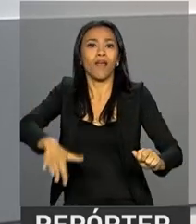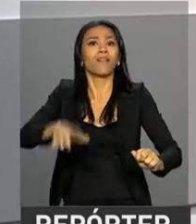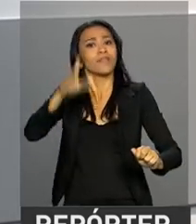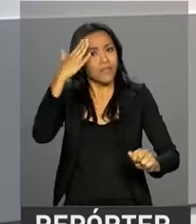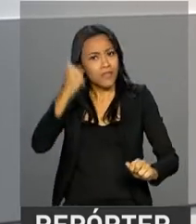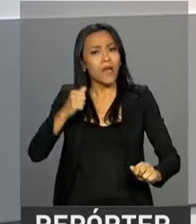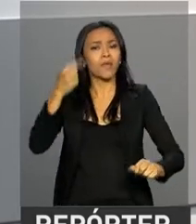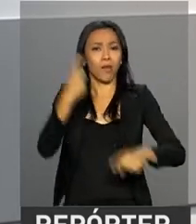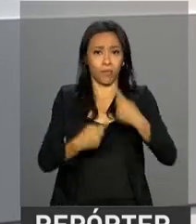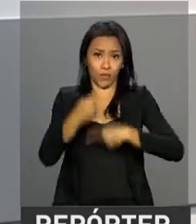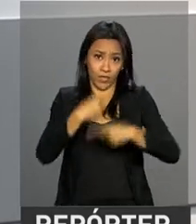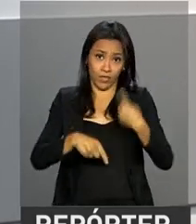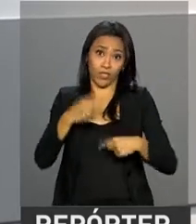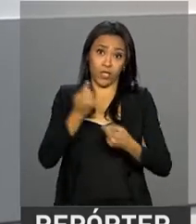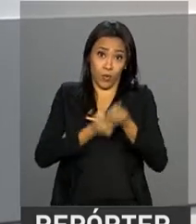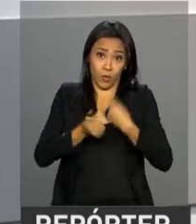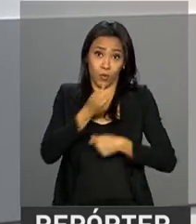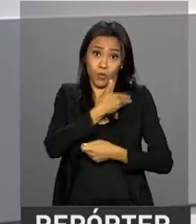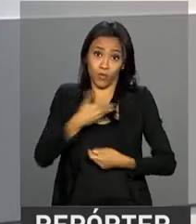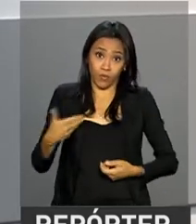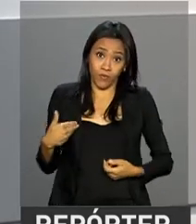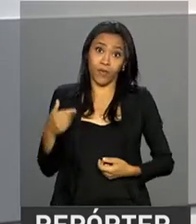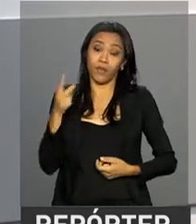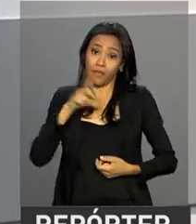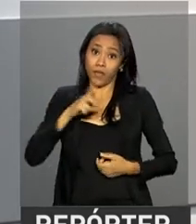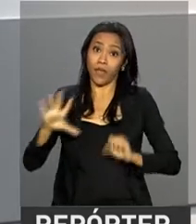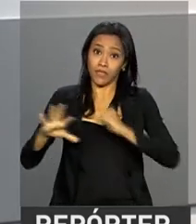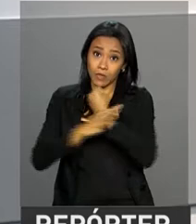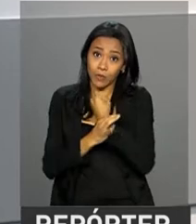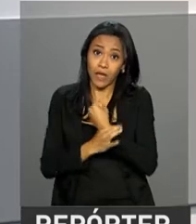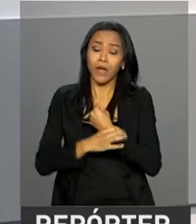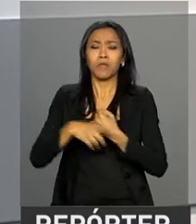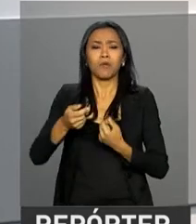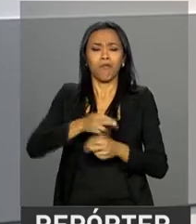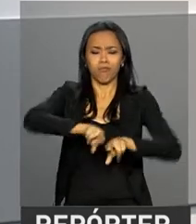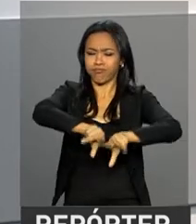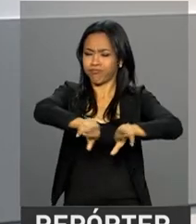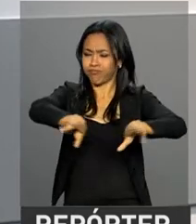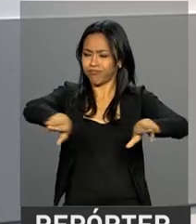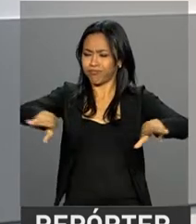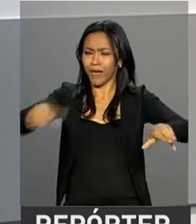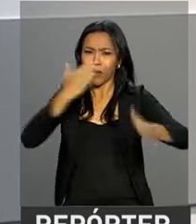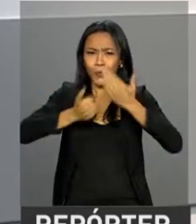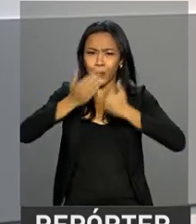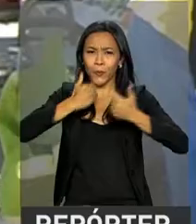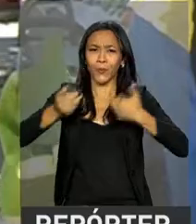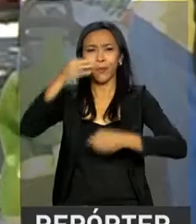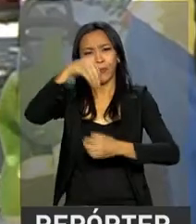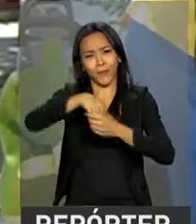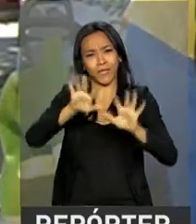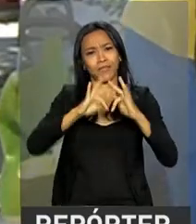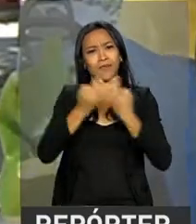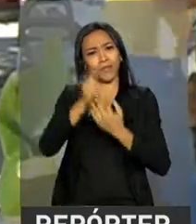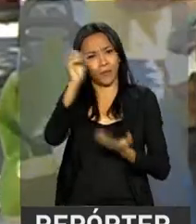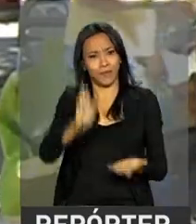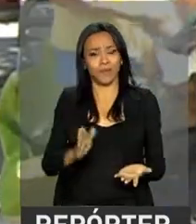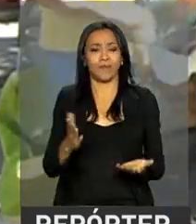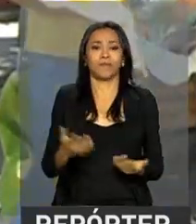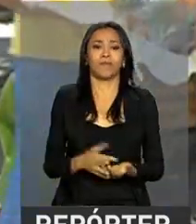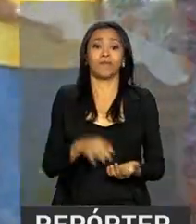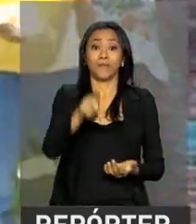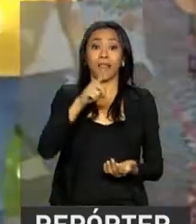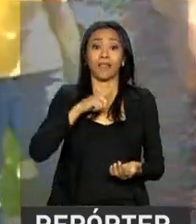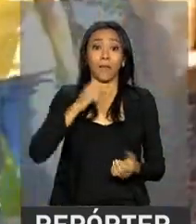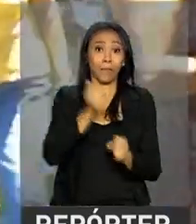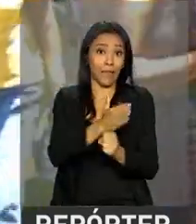pelo governo federal tem garantido uma maior variedade de produtos na mesa do brasileiro de boxe